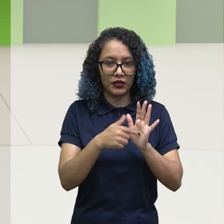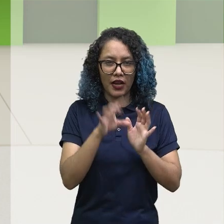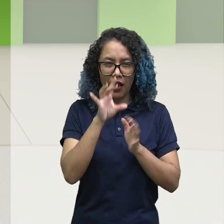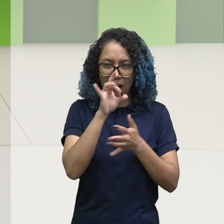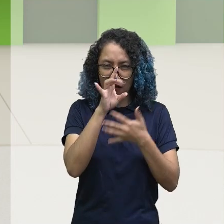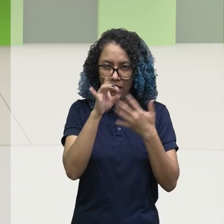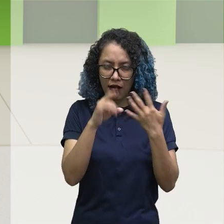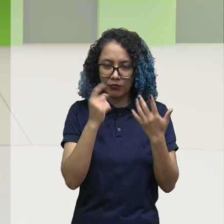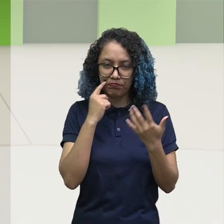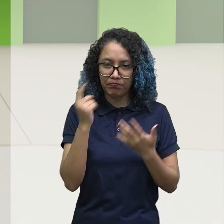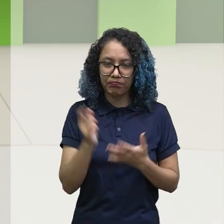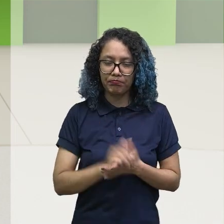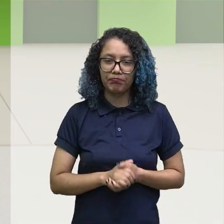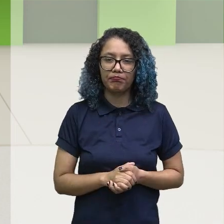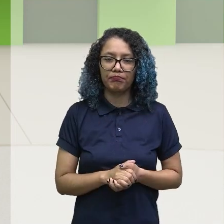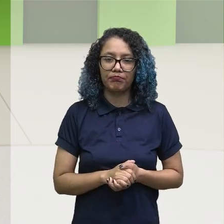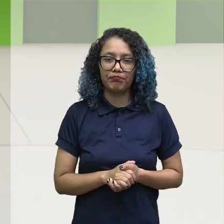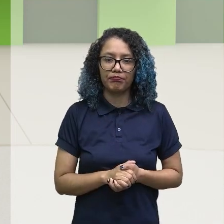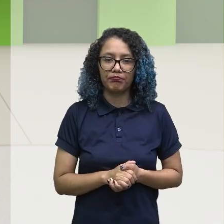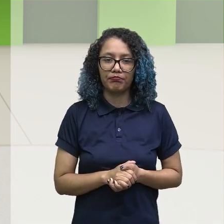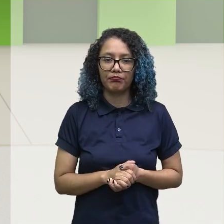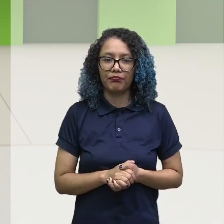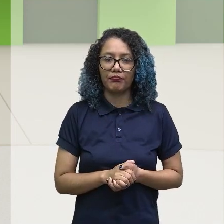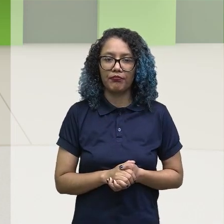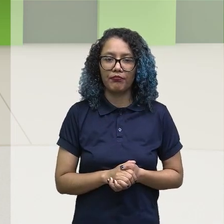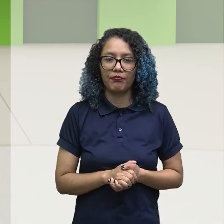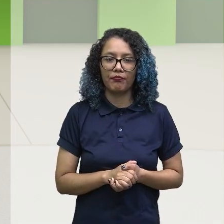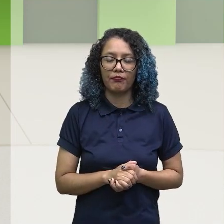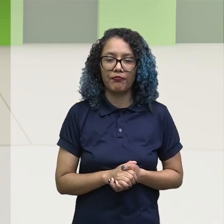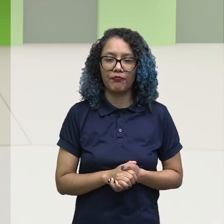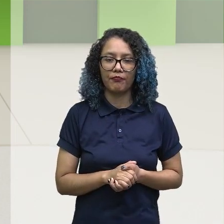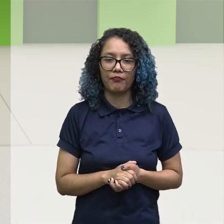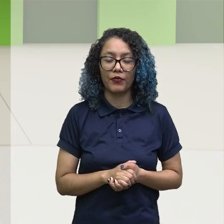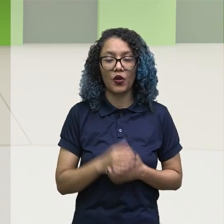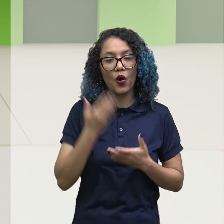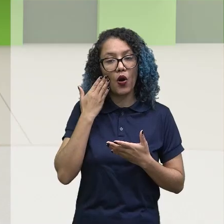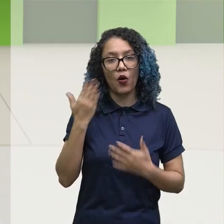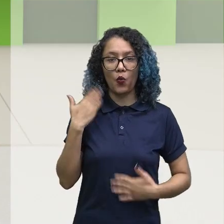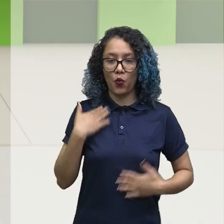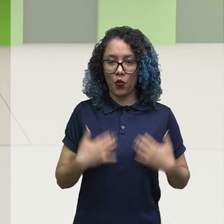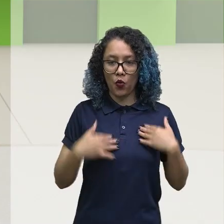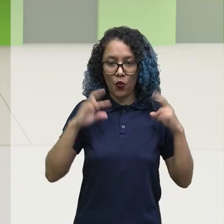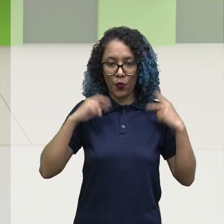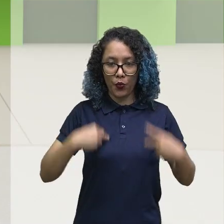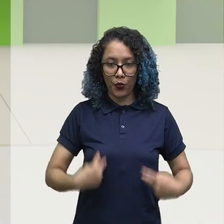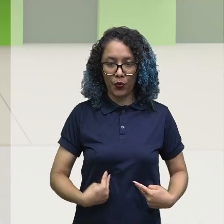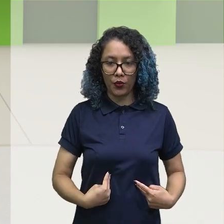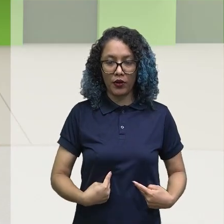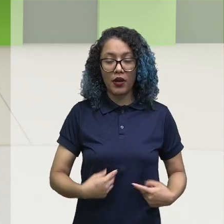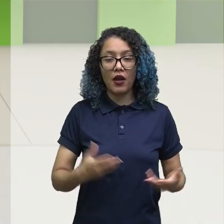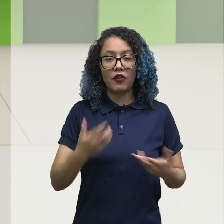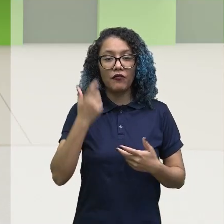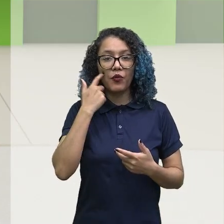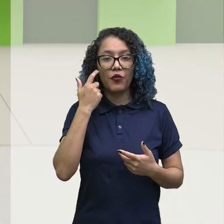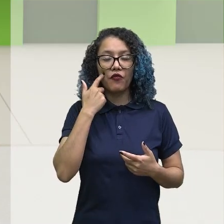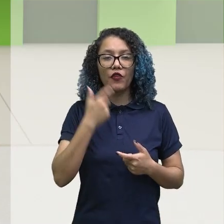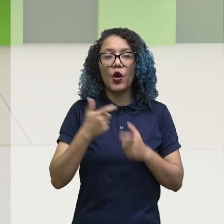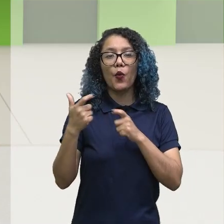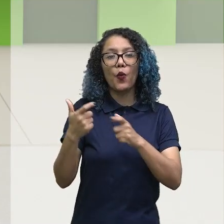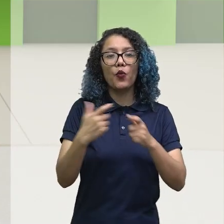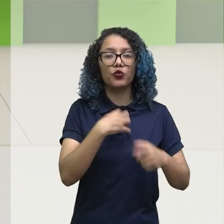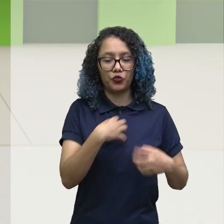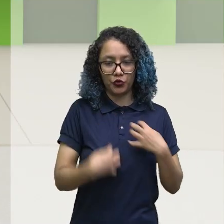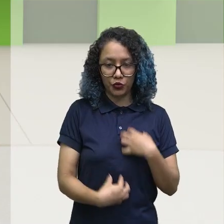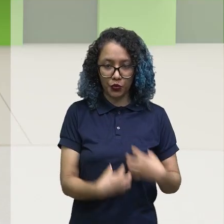cada uma delas, né? A gente observa aqui o corpo humano e aqui a gente vai relembrar, né, onde fica a região de cada um